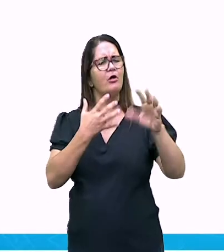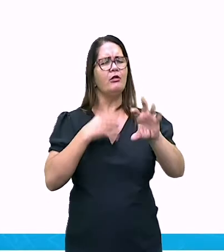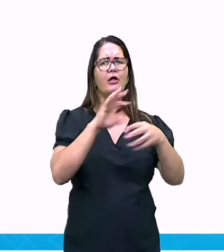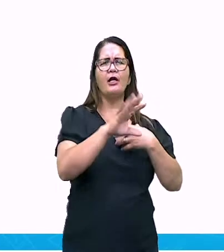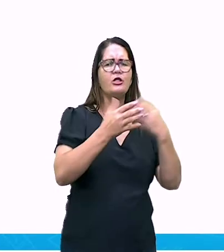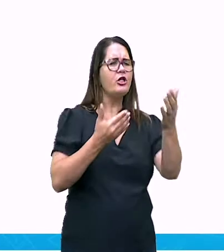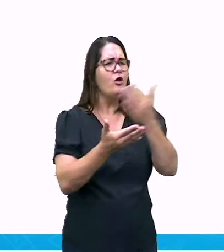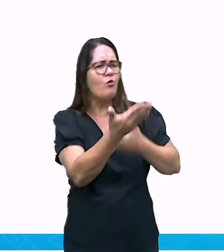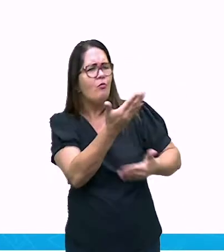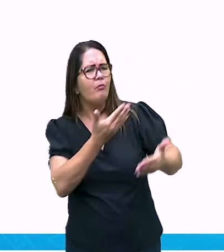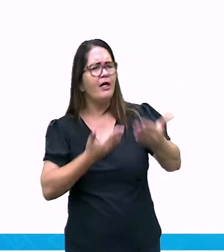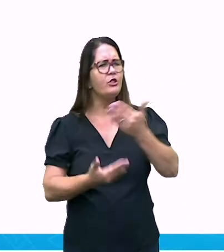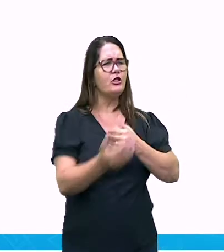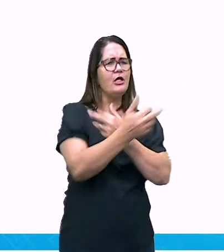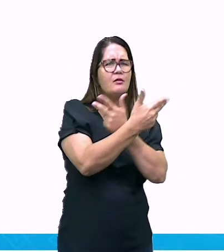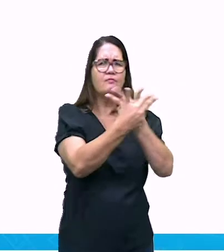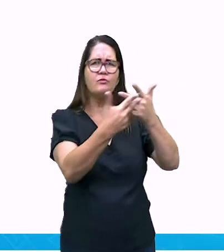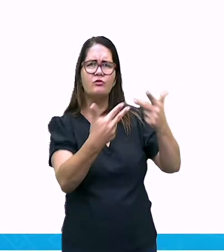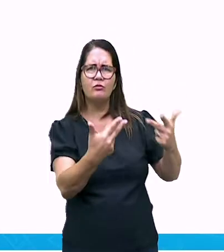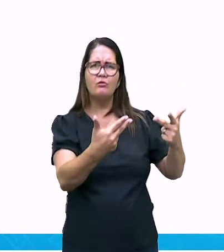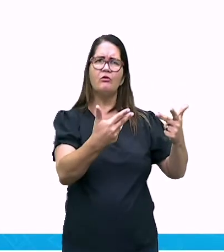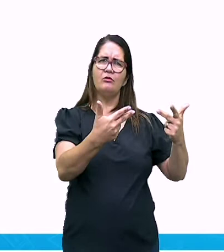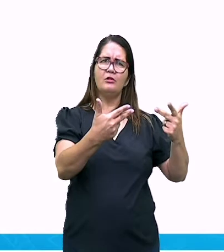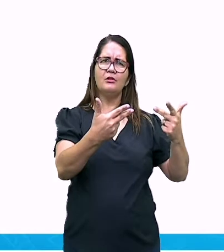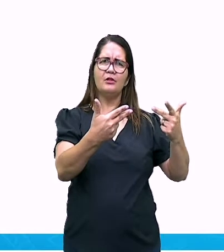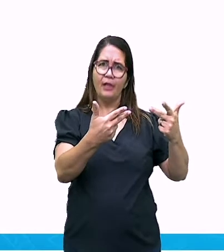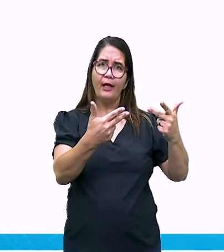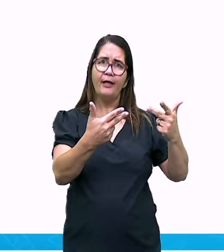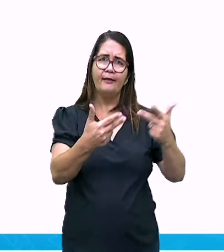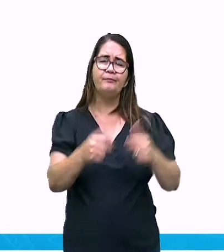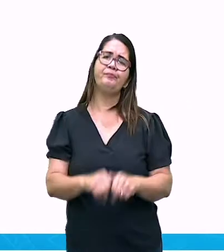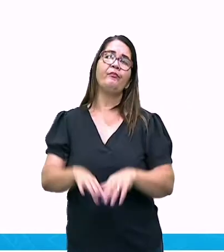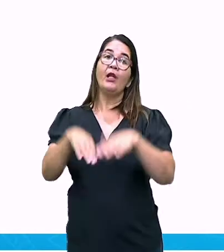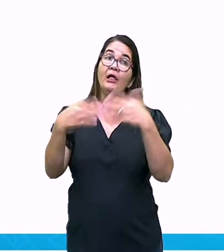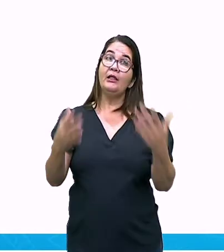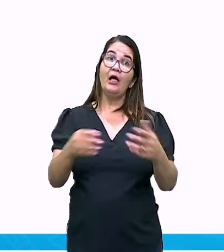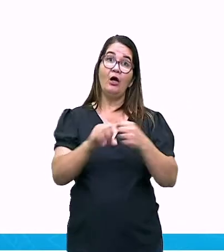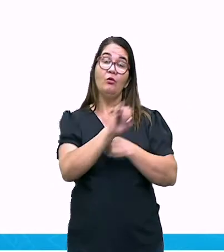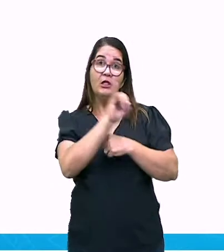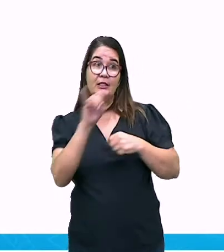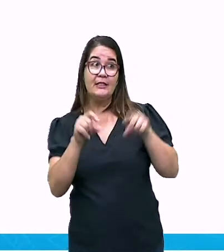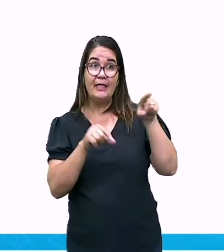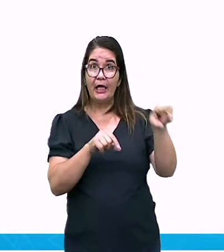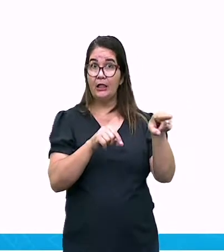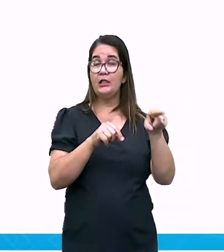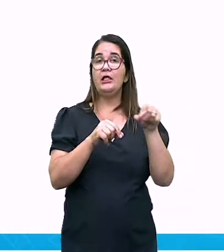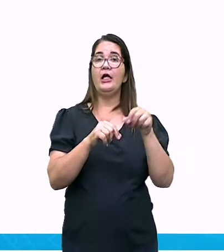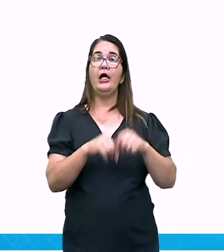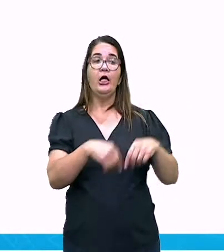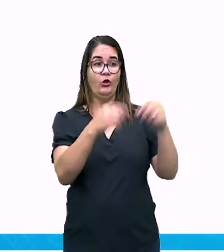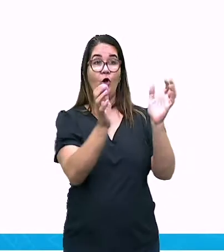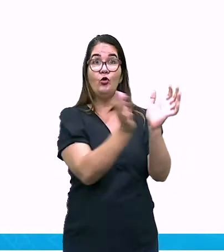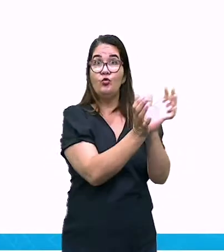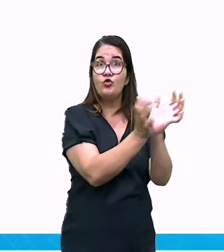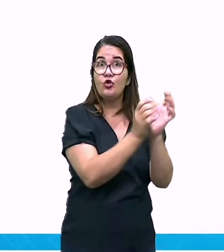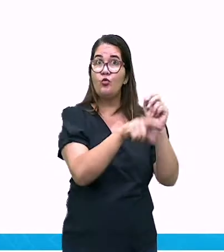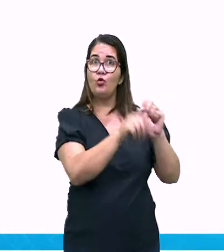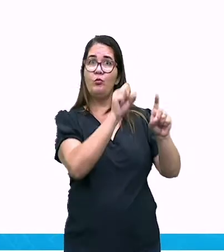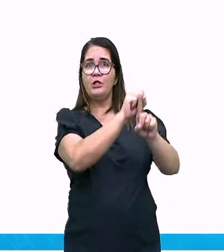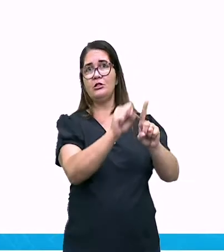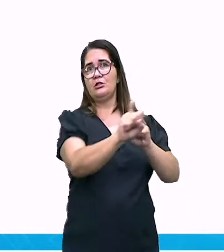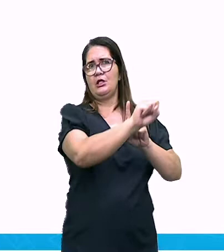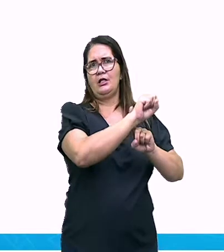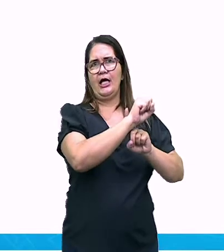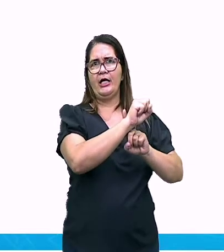exemplo. Em lugar, por exemplo, com dificuldade para encontrar alimento, todos trabalhavam em prol de